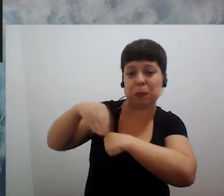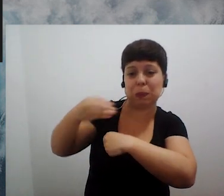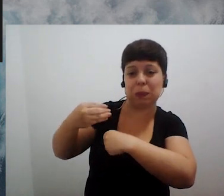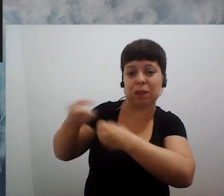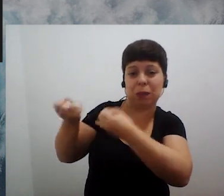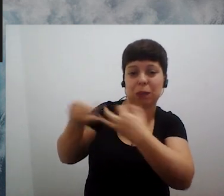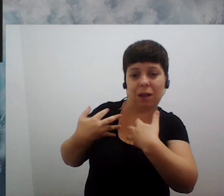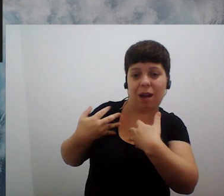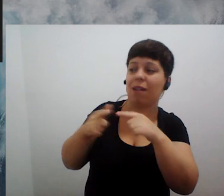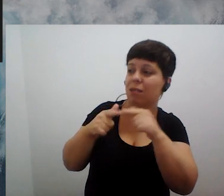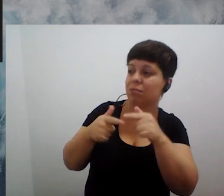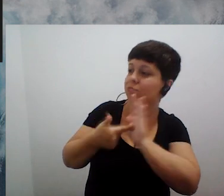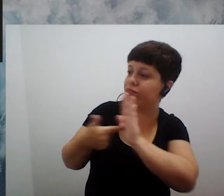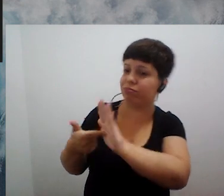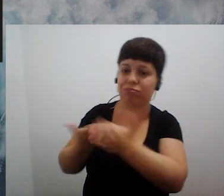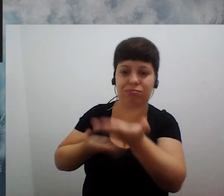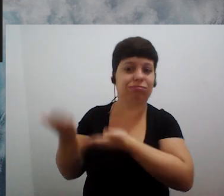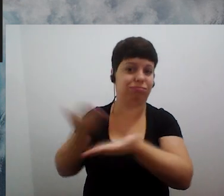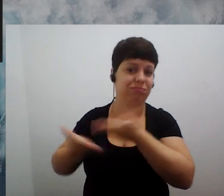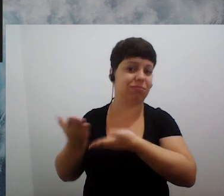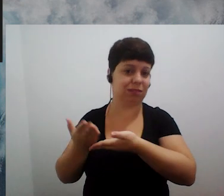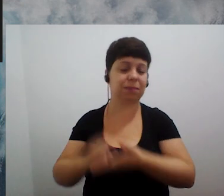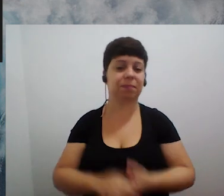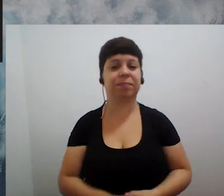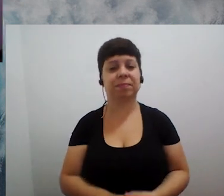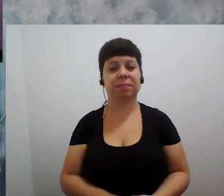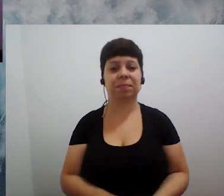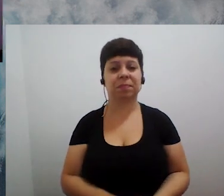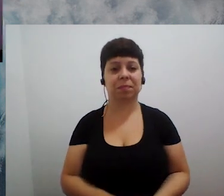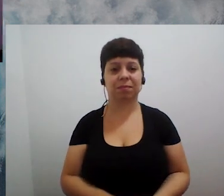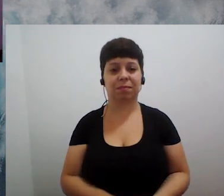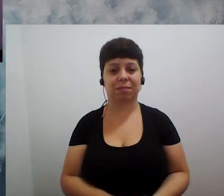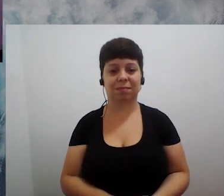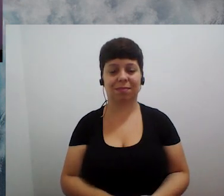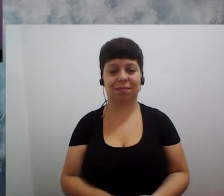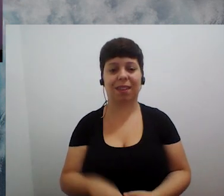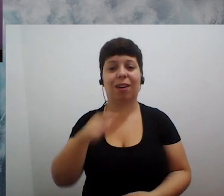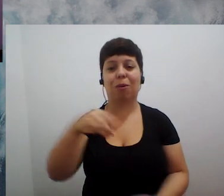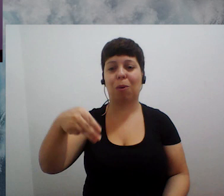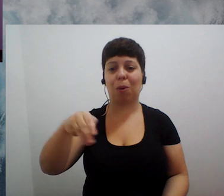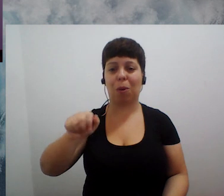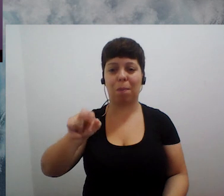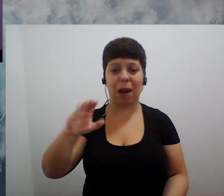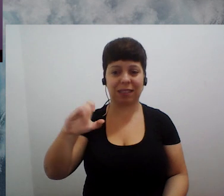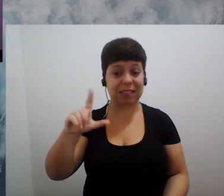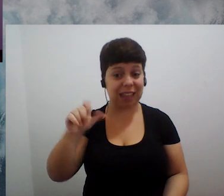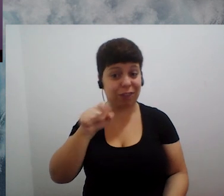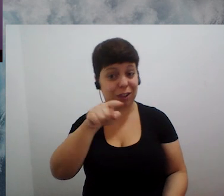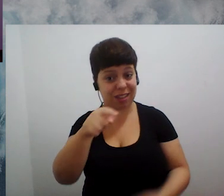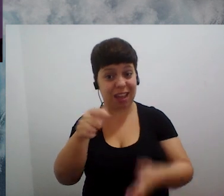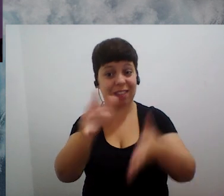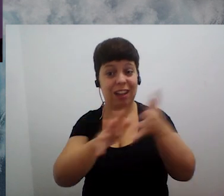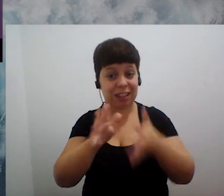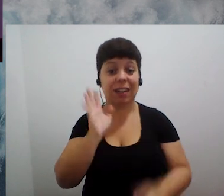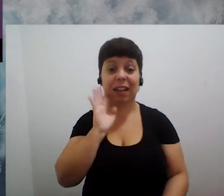e eu mostro para eles que eles estão para mim procurando nessa situação dos mares, né? Ô Marcelo, mas é legal